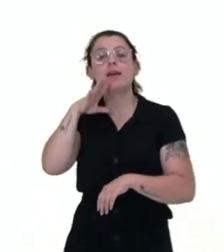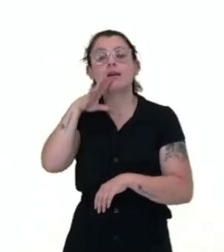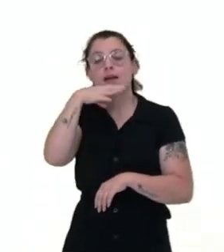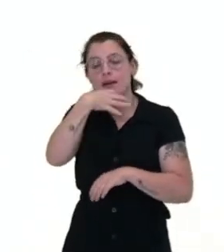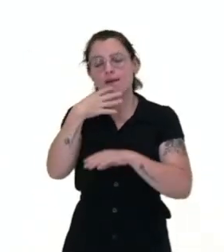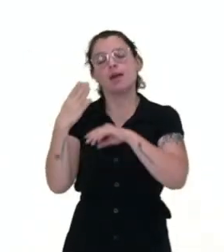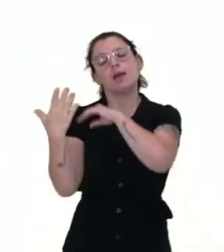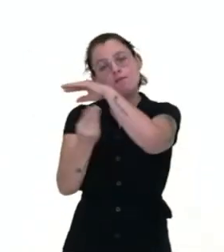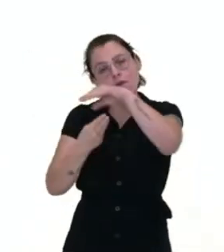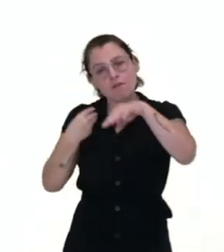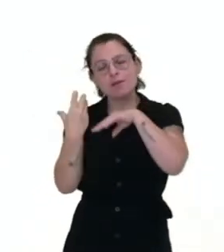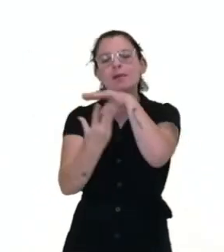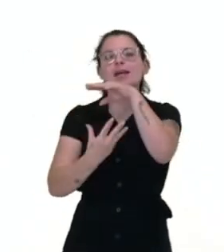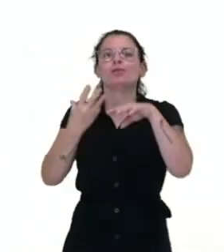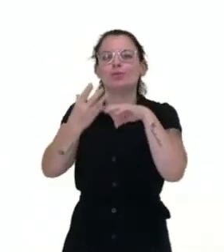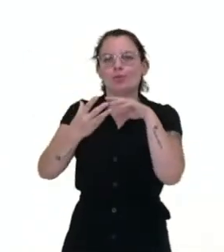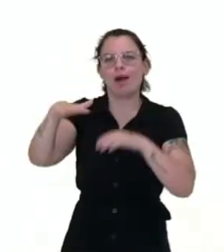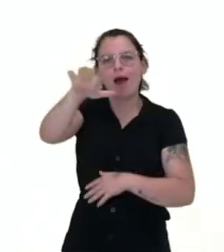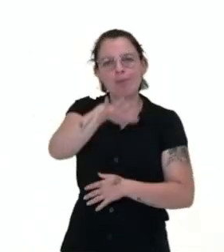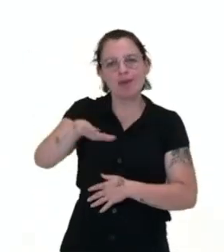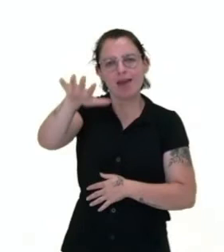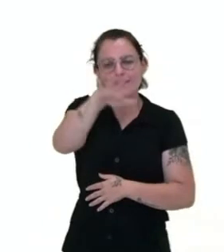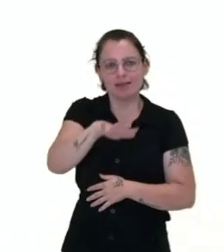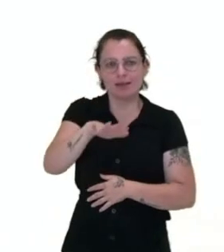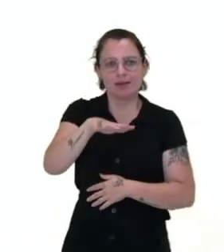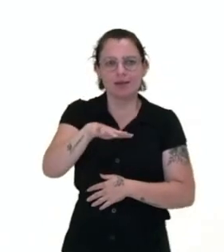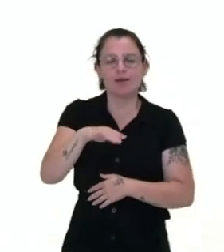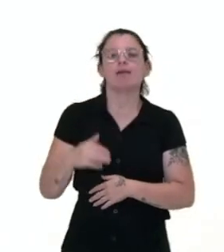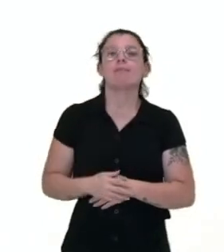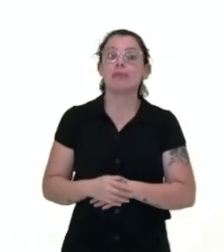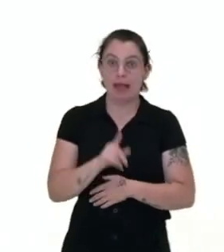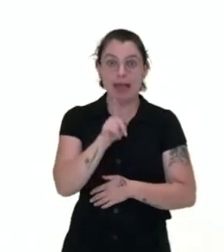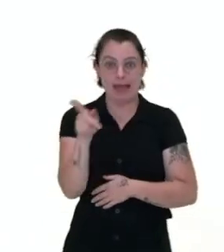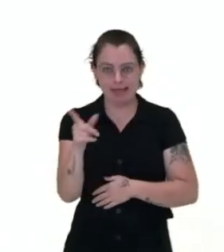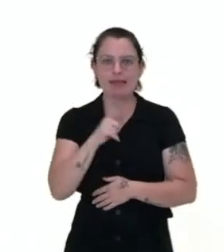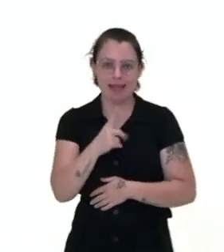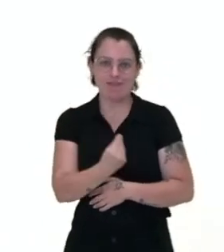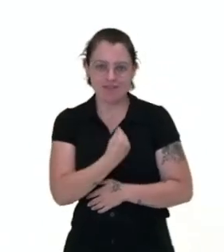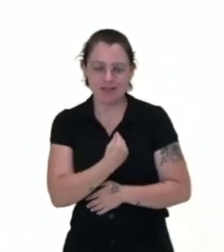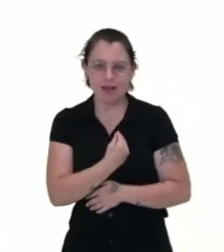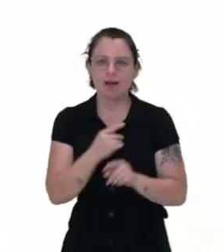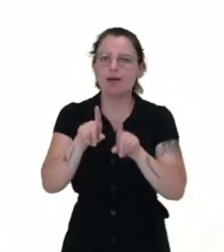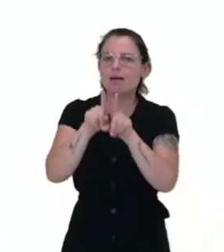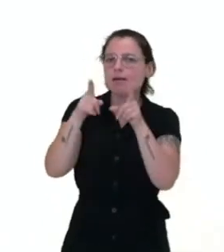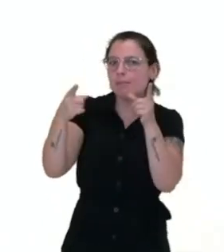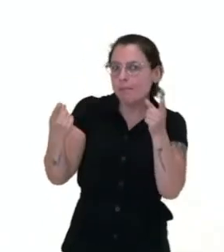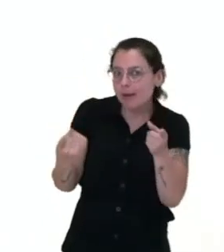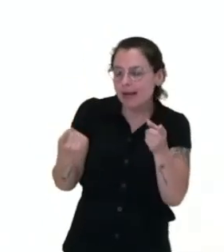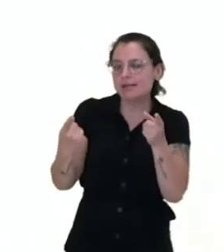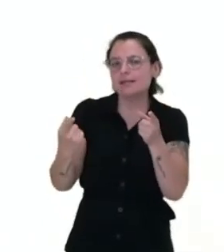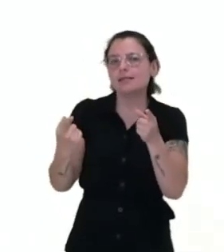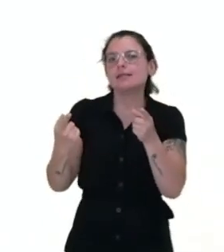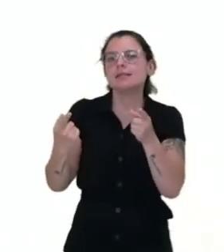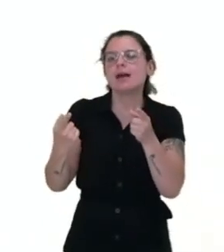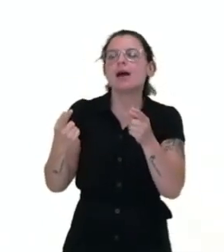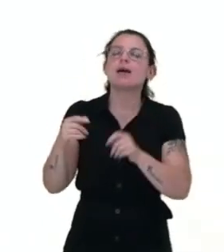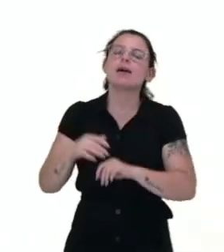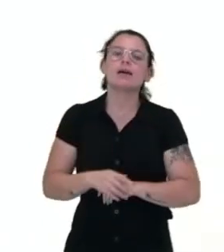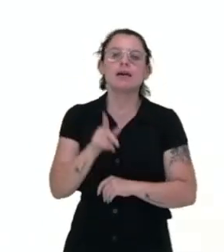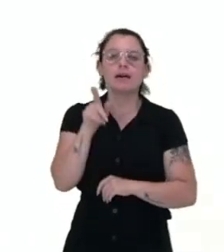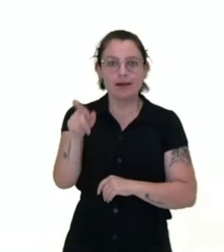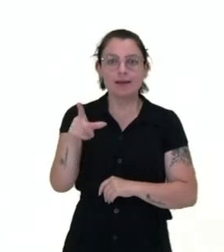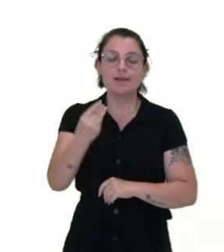vivo. A água, o ar, o solo não estão vivos. Quando ele se relaciona com aves da mesma